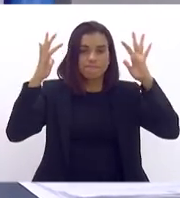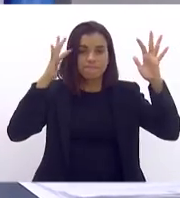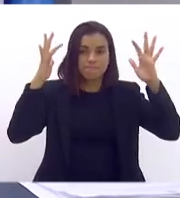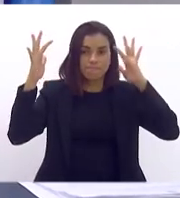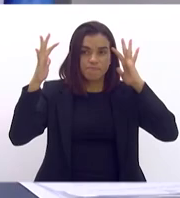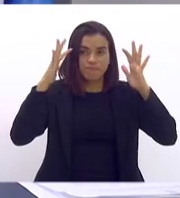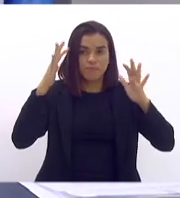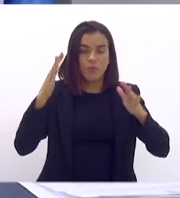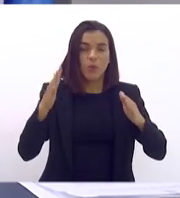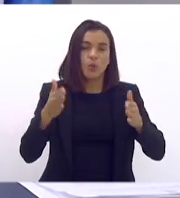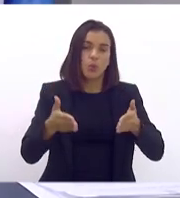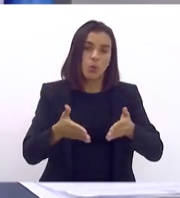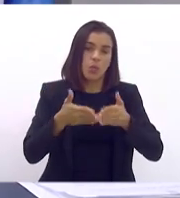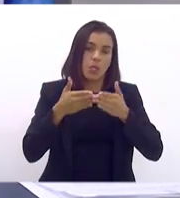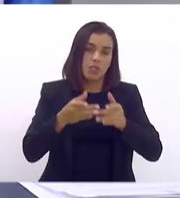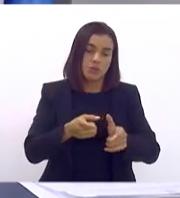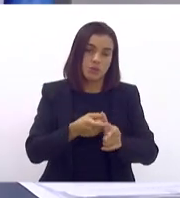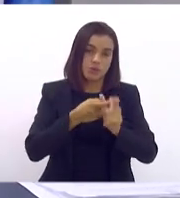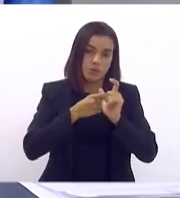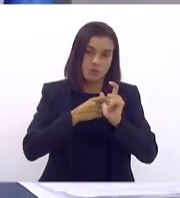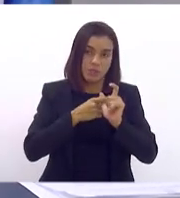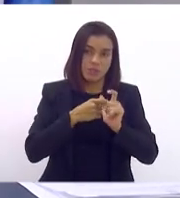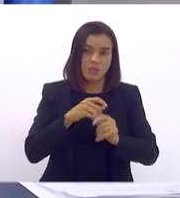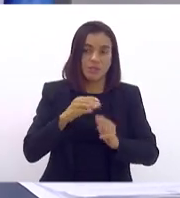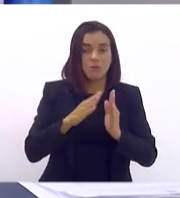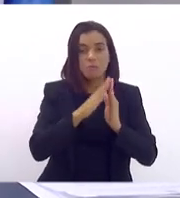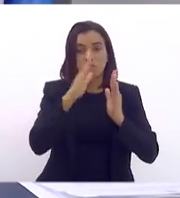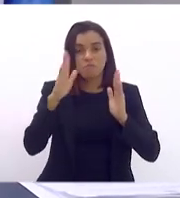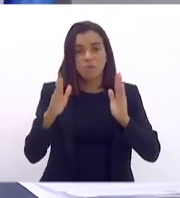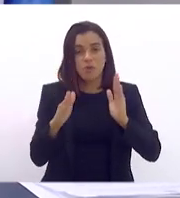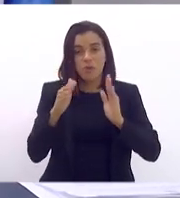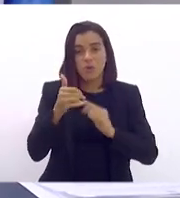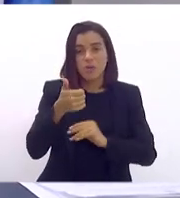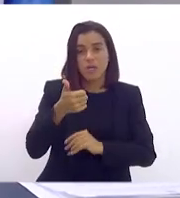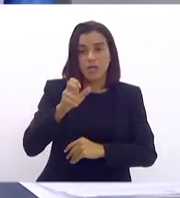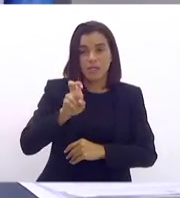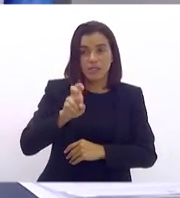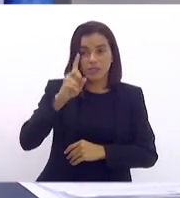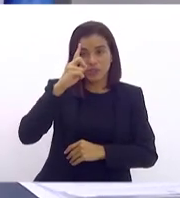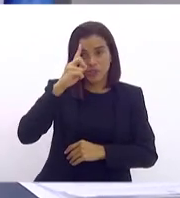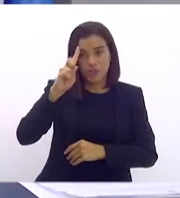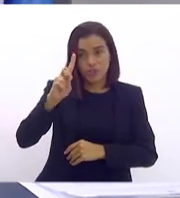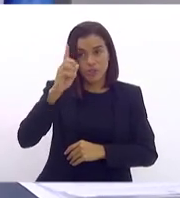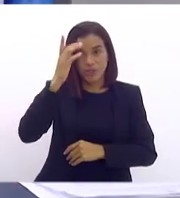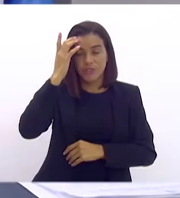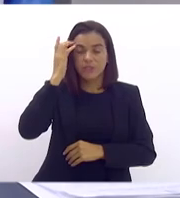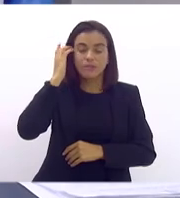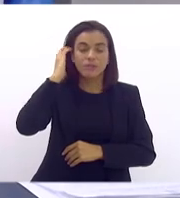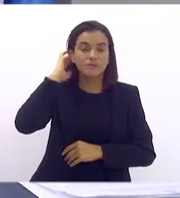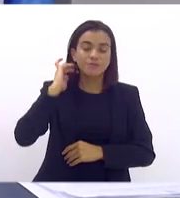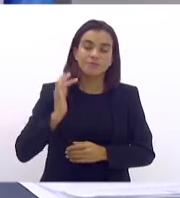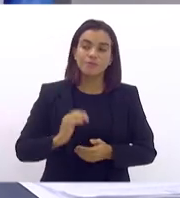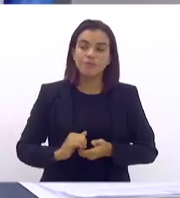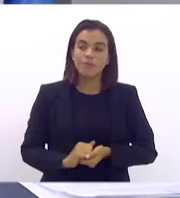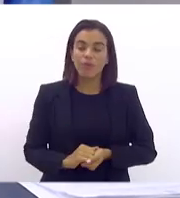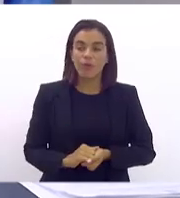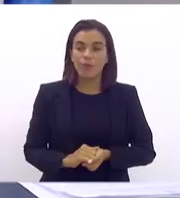numa suspensão para a gente ganhar 15 dias, ou porque quando eu falava aqui